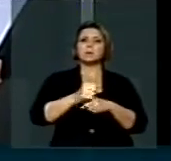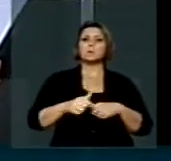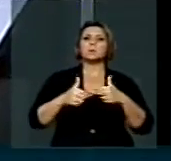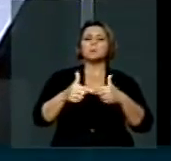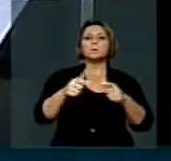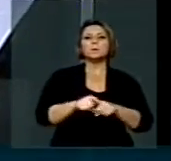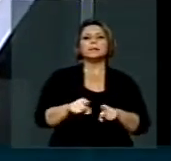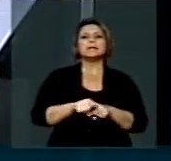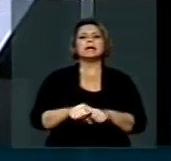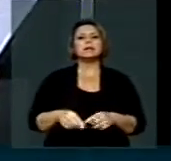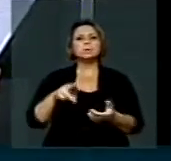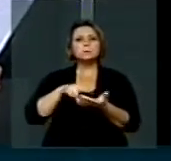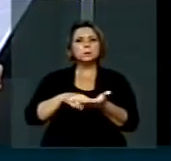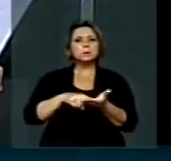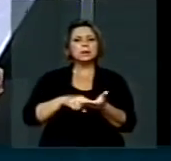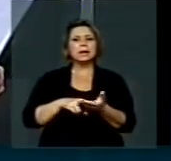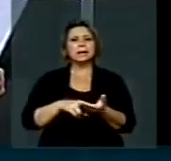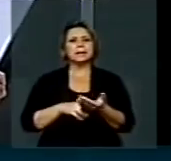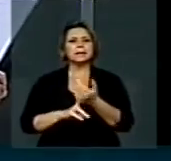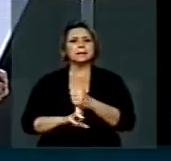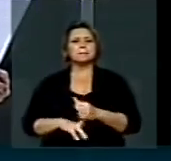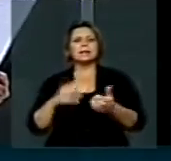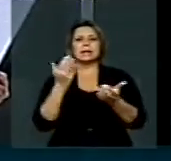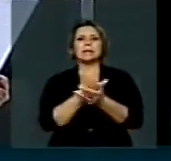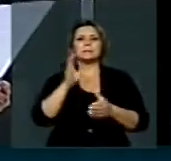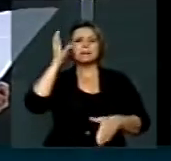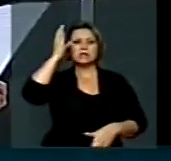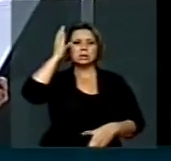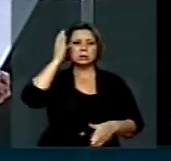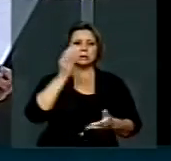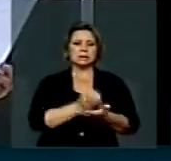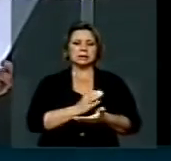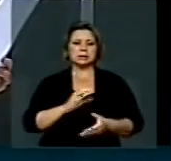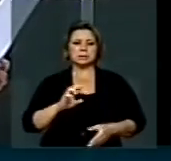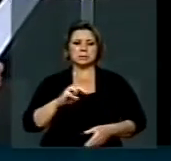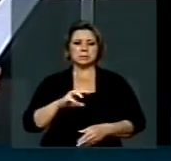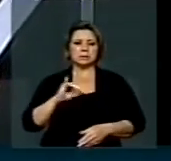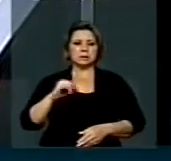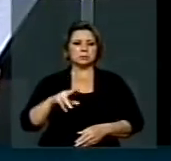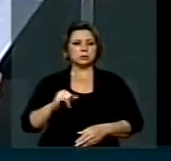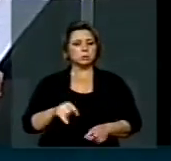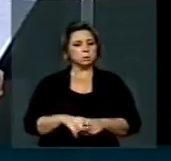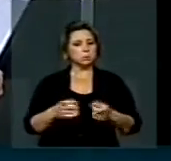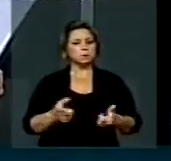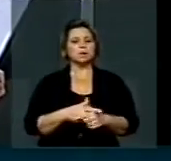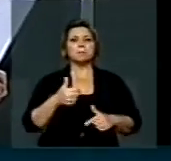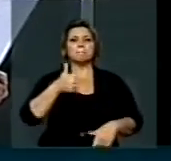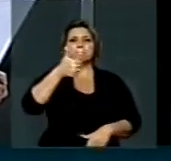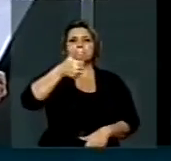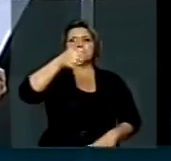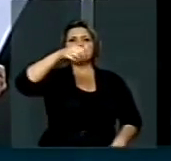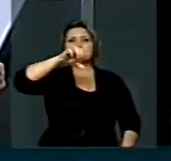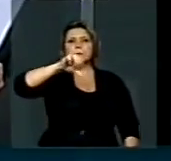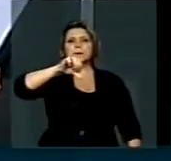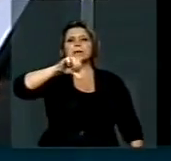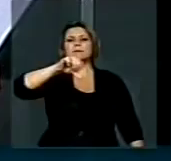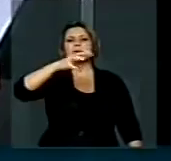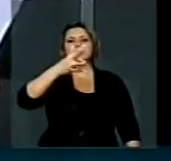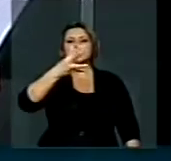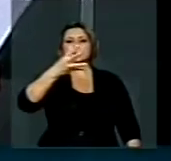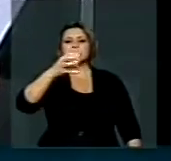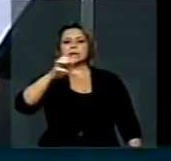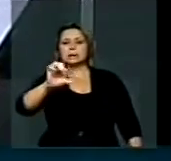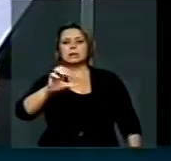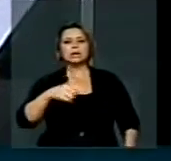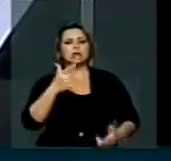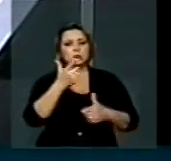conformaram a República da China após derrotar o Império Manchu. Infelizmente, em 1949. Novo